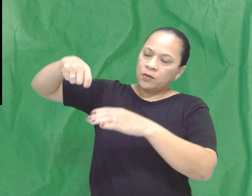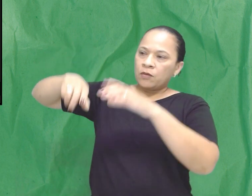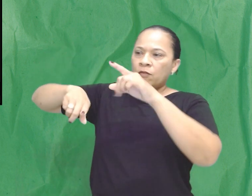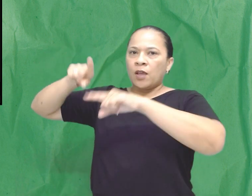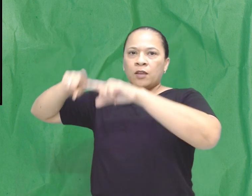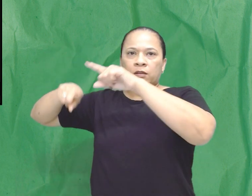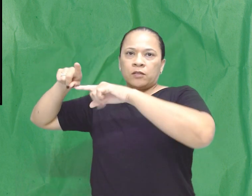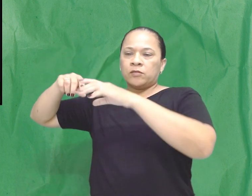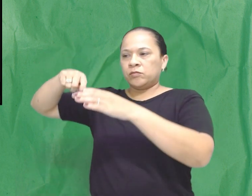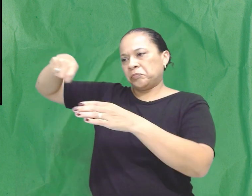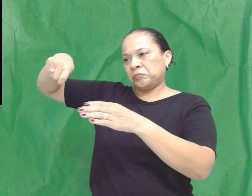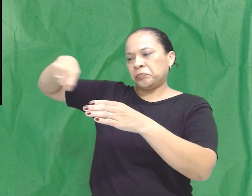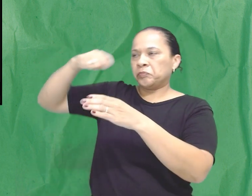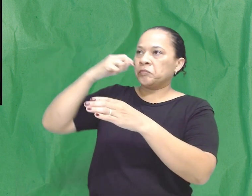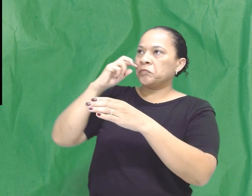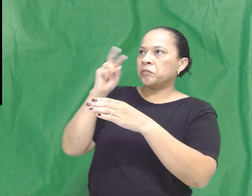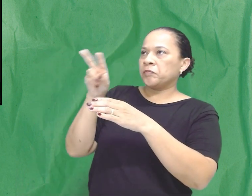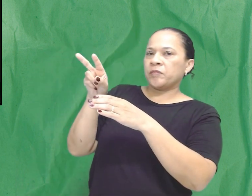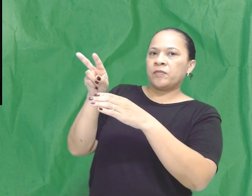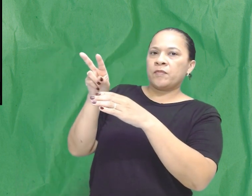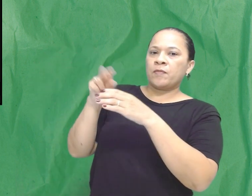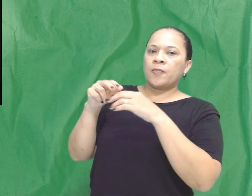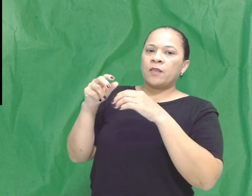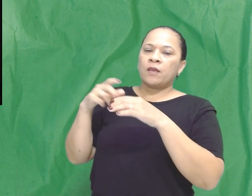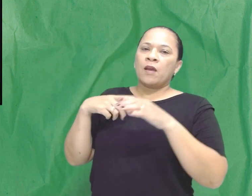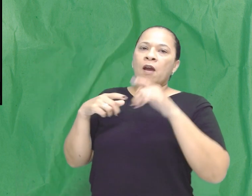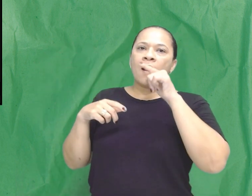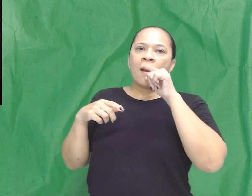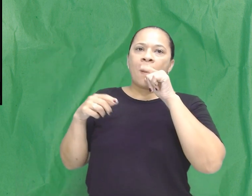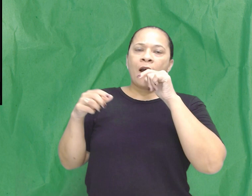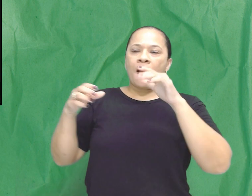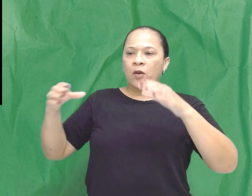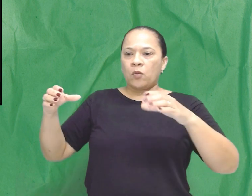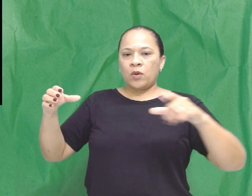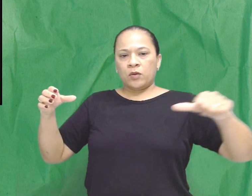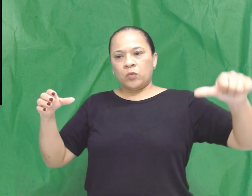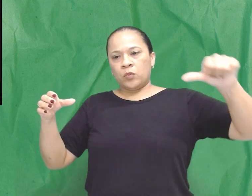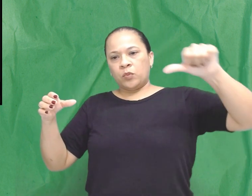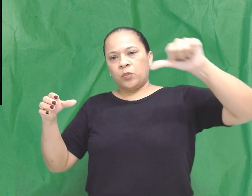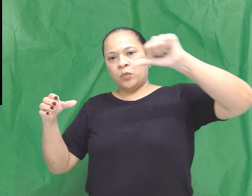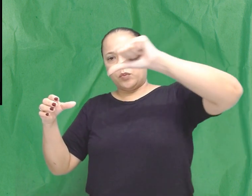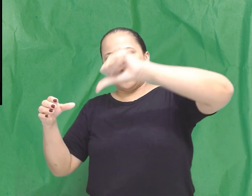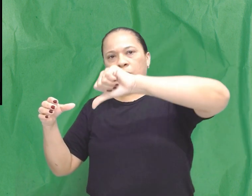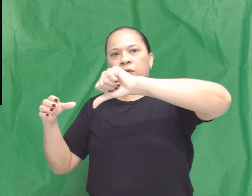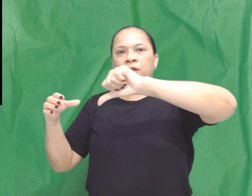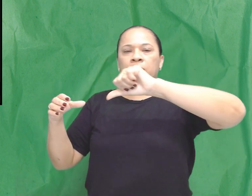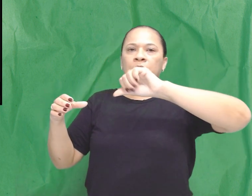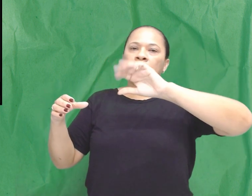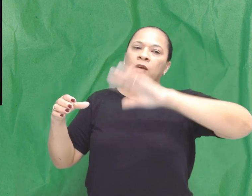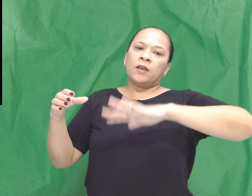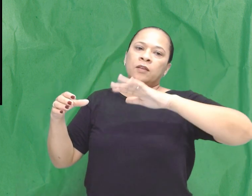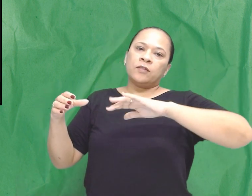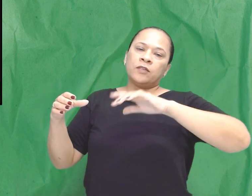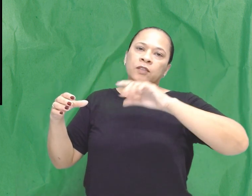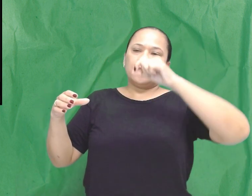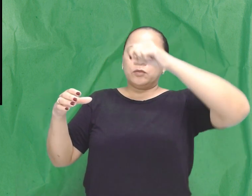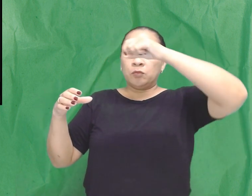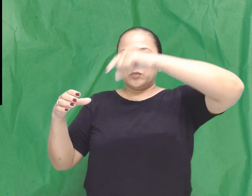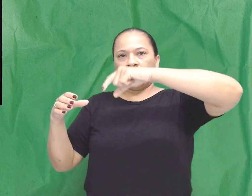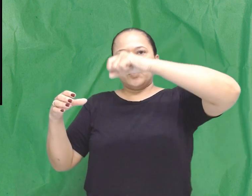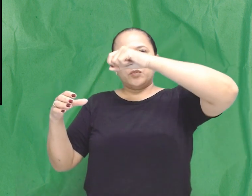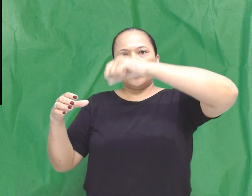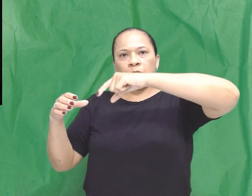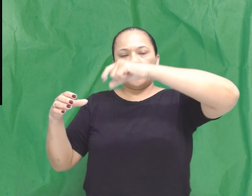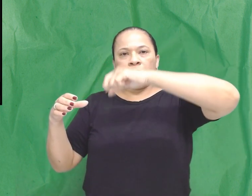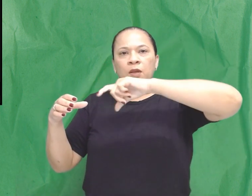formas. Quando você começa a adicionar água, geralmente a gente usa um borrifador ou um conta-gotas,